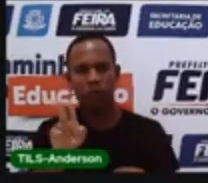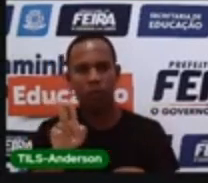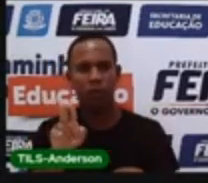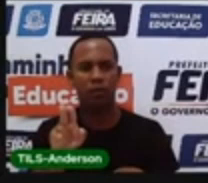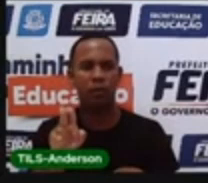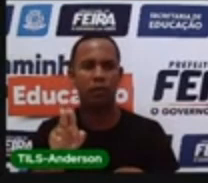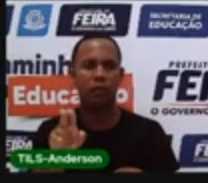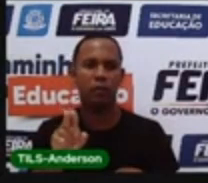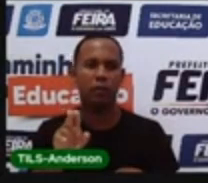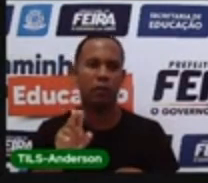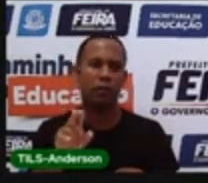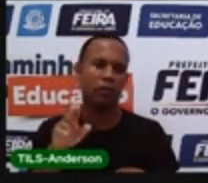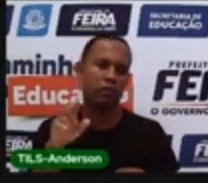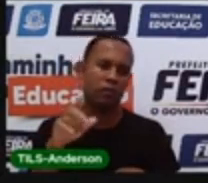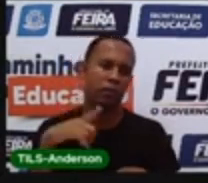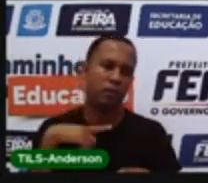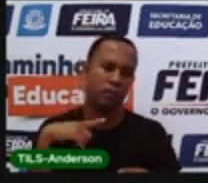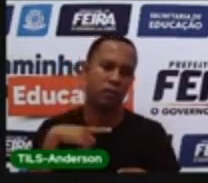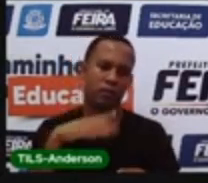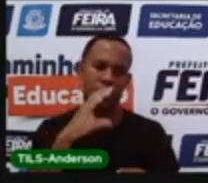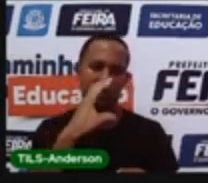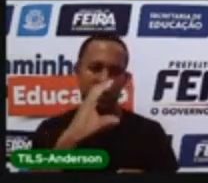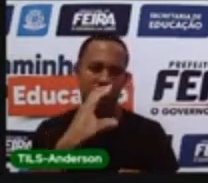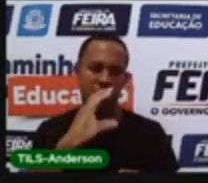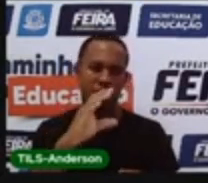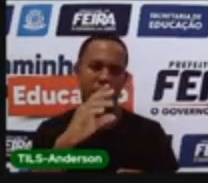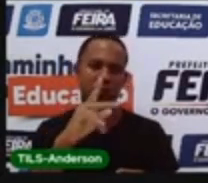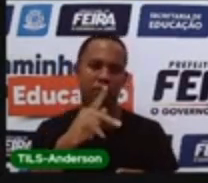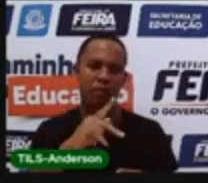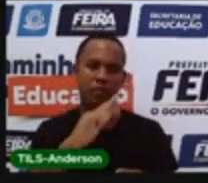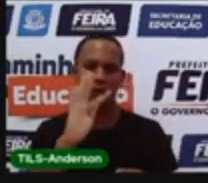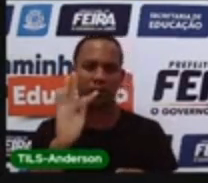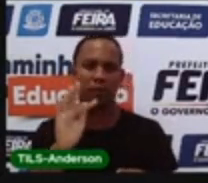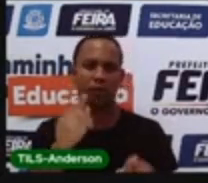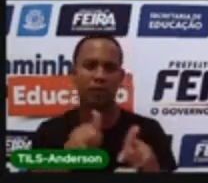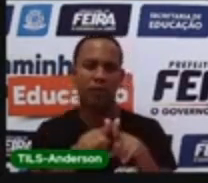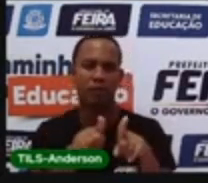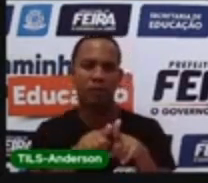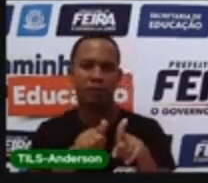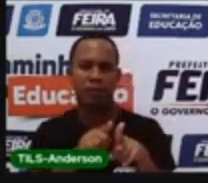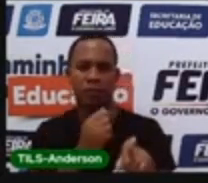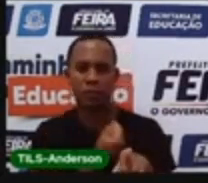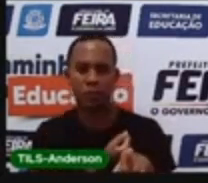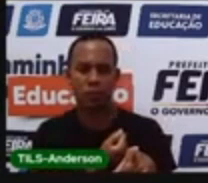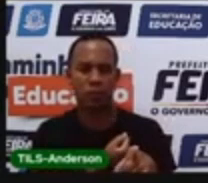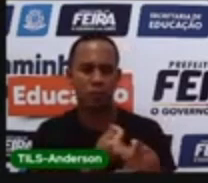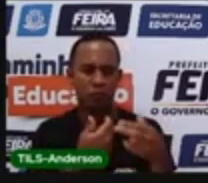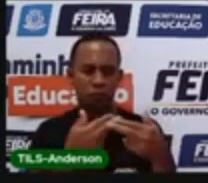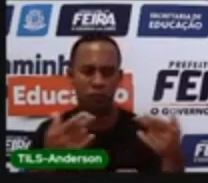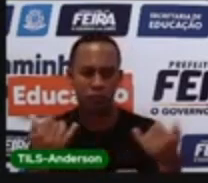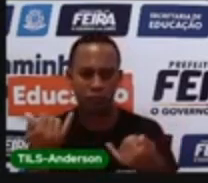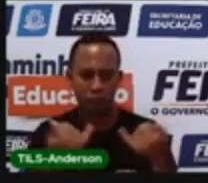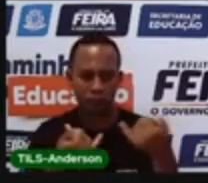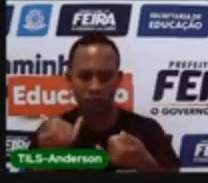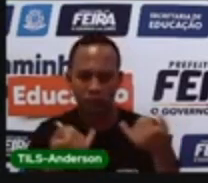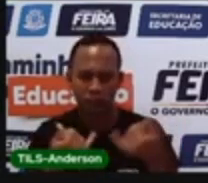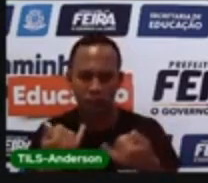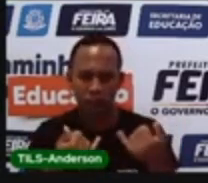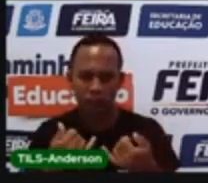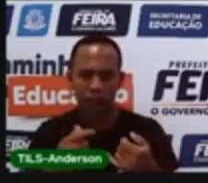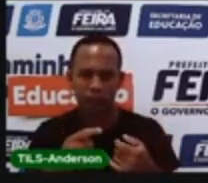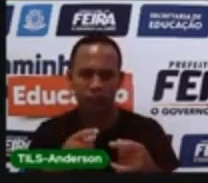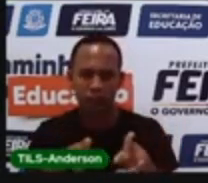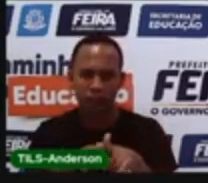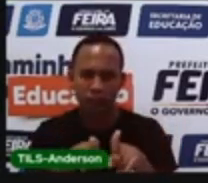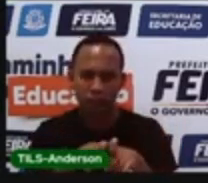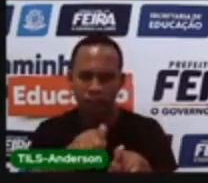Carlos Sandro Silva. Tem o CPF, tem o NIS e tem as informações. Logo embaixo da conta também vem